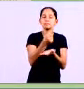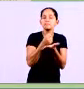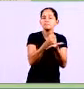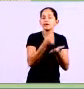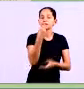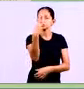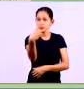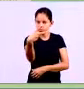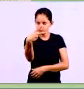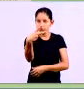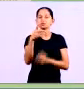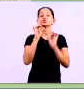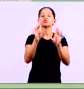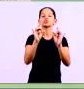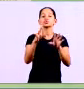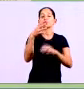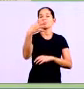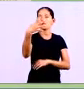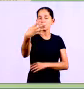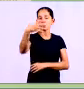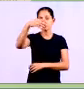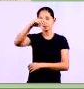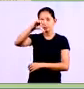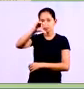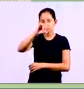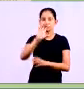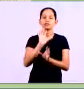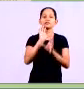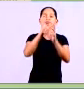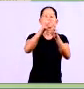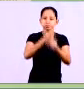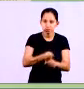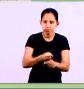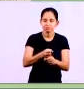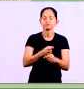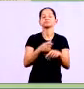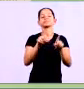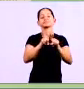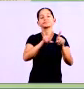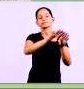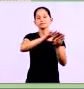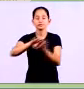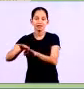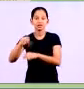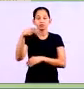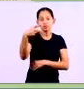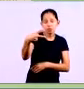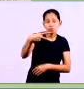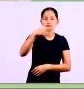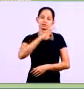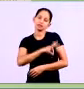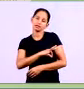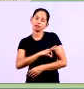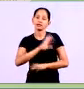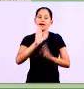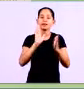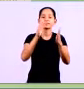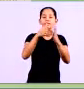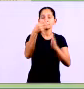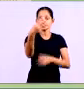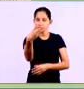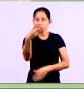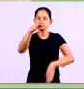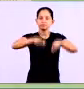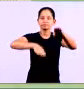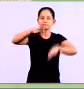média 49% de tributo. Se você ganha entre 2 e 3, 38,